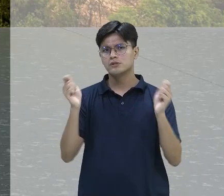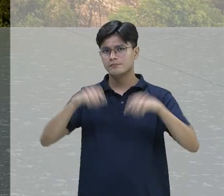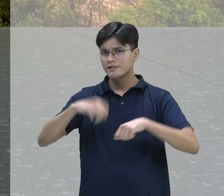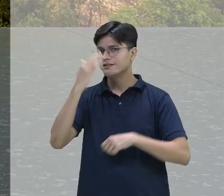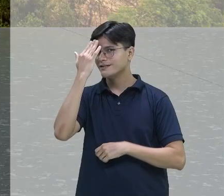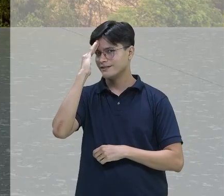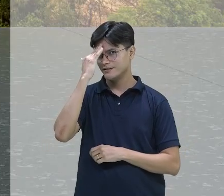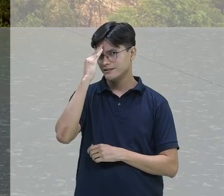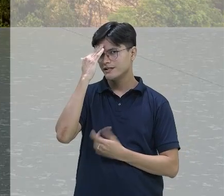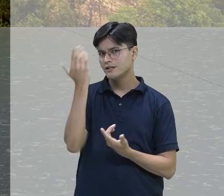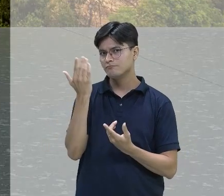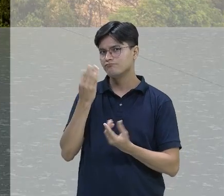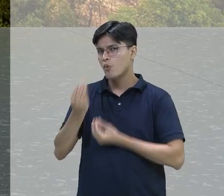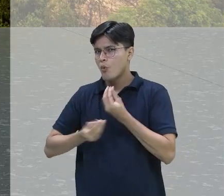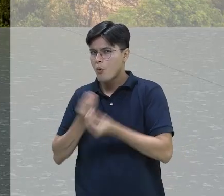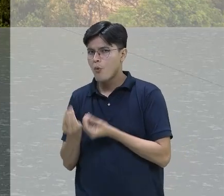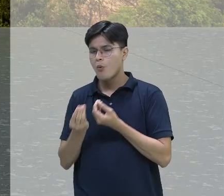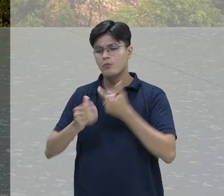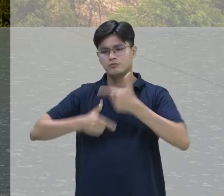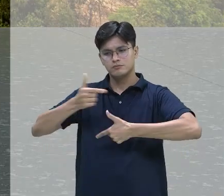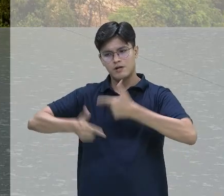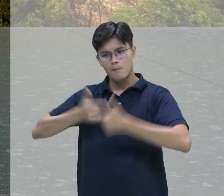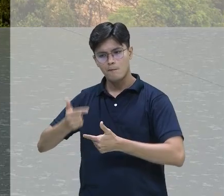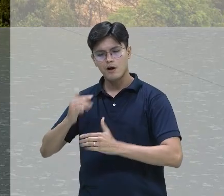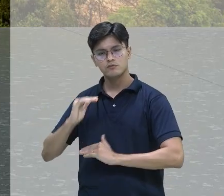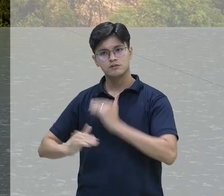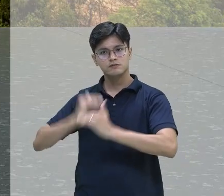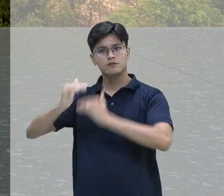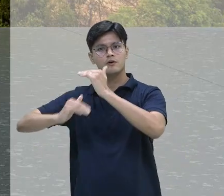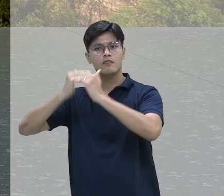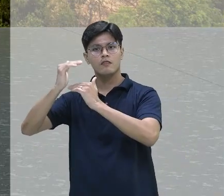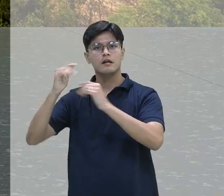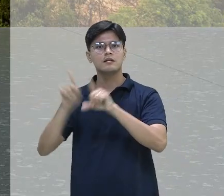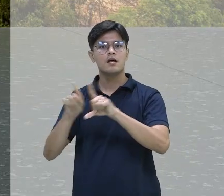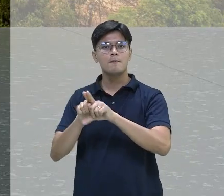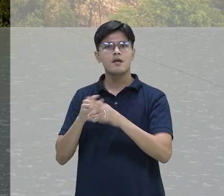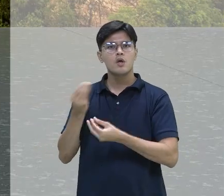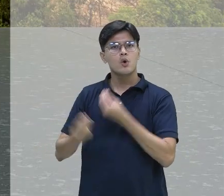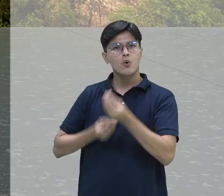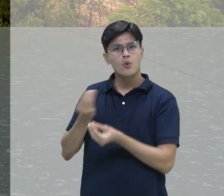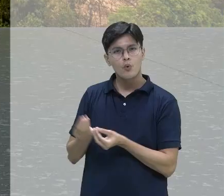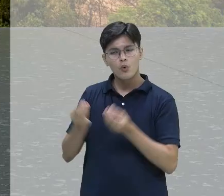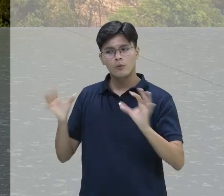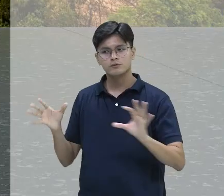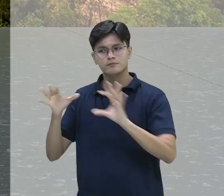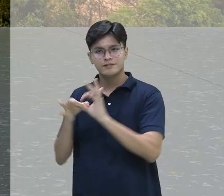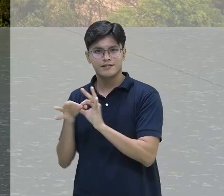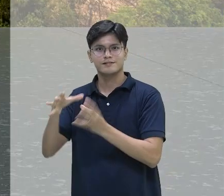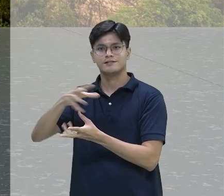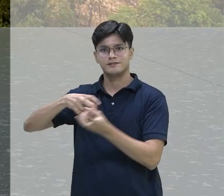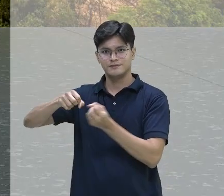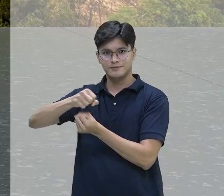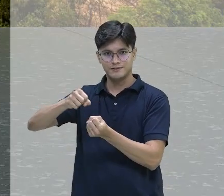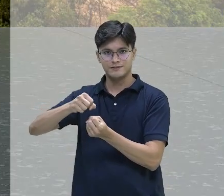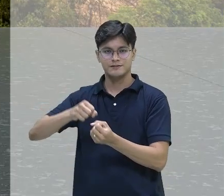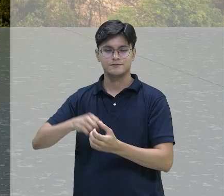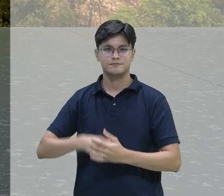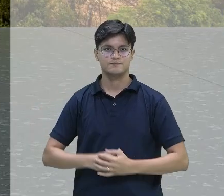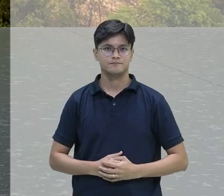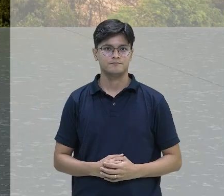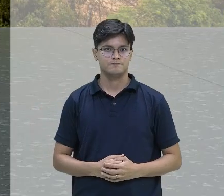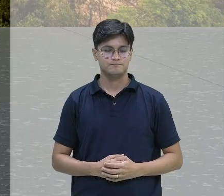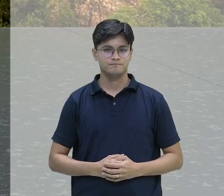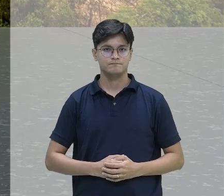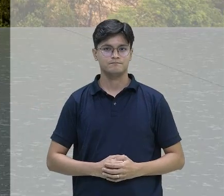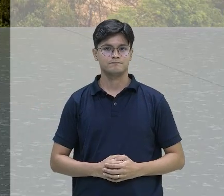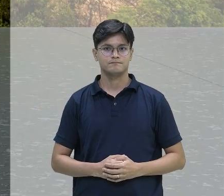esses trabalhos evoluem e quais são as suas relações com a sustentabilidade, professor Paulo. Palavra mágica aí,